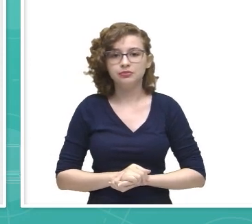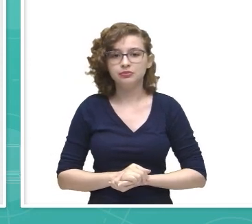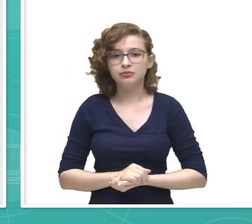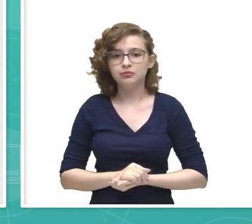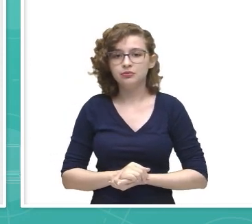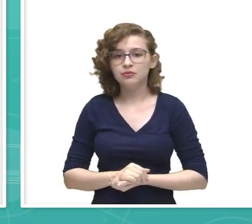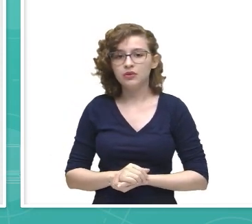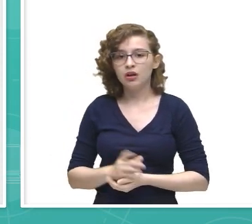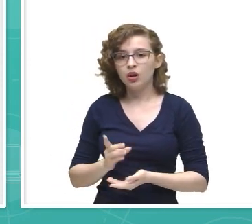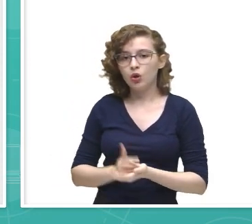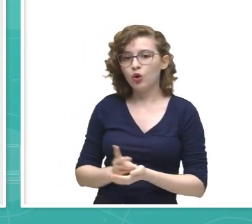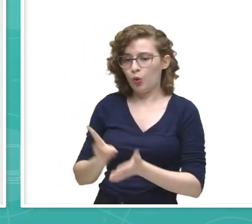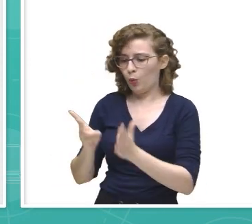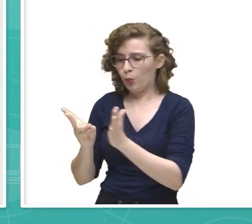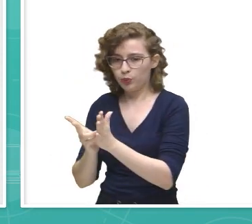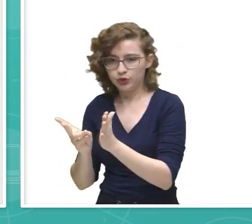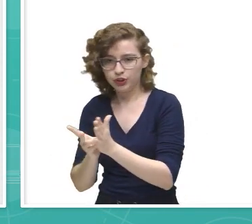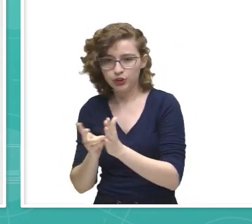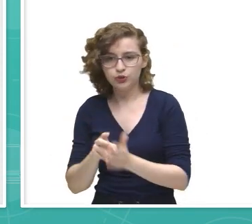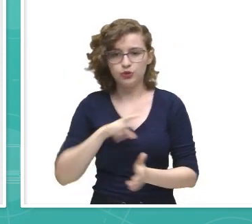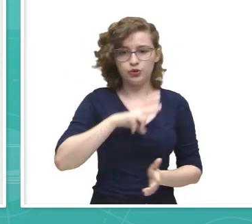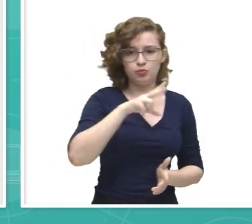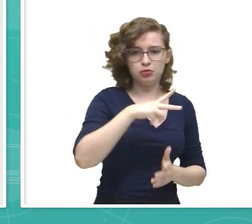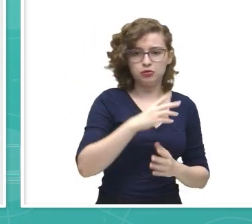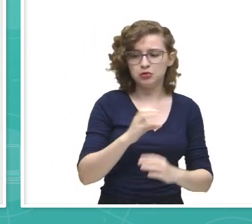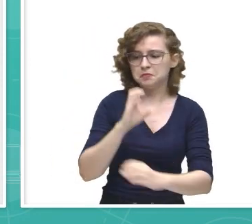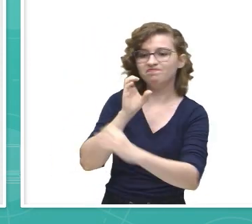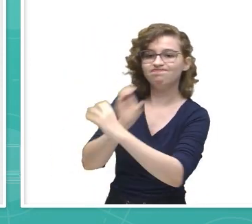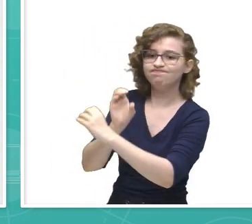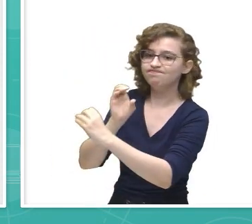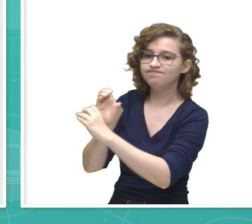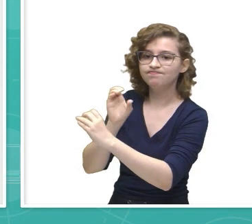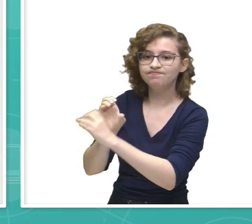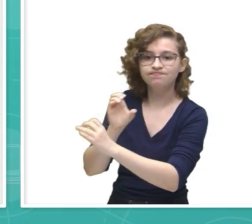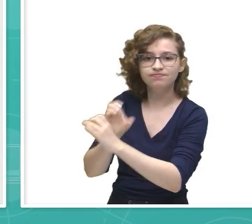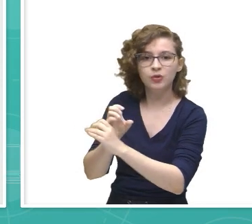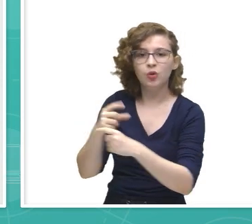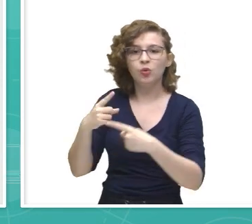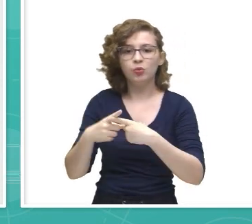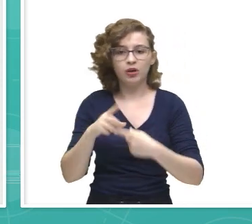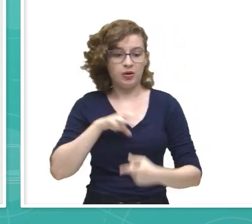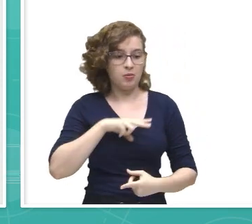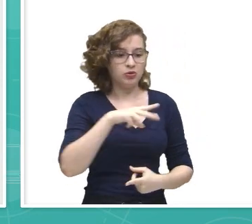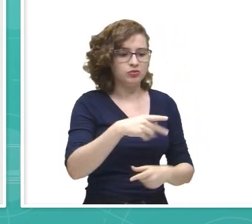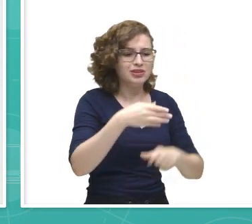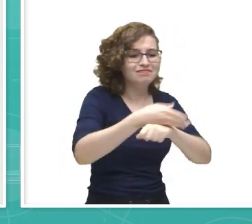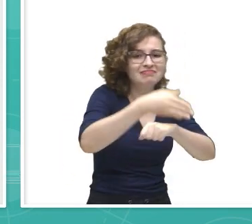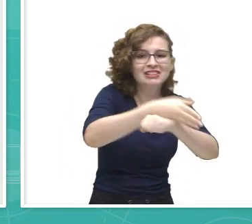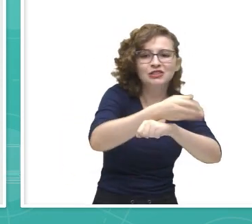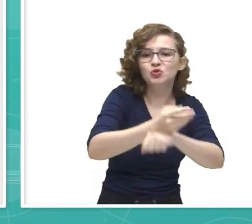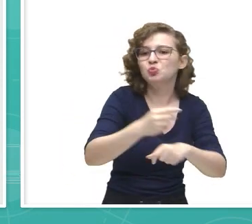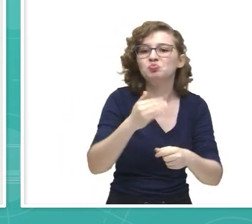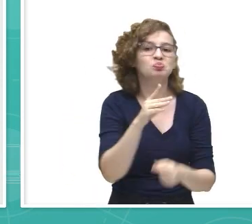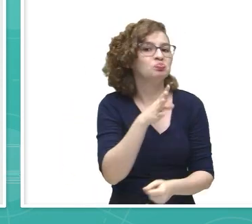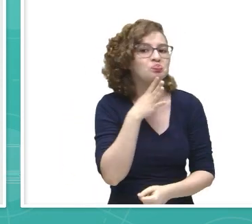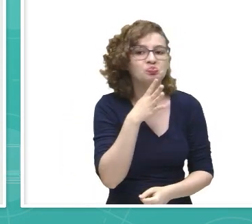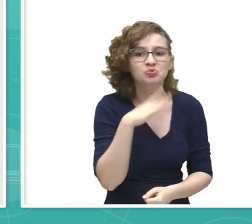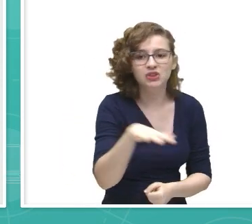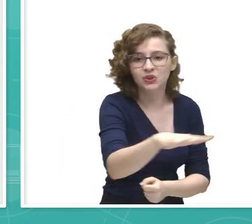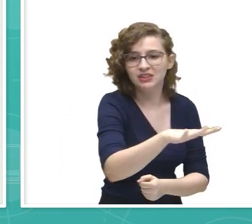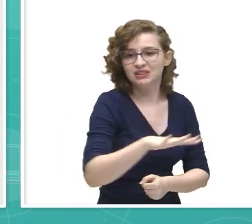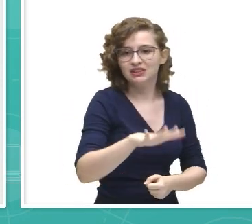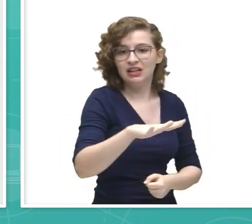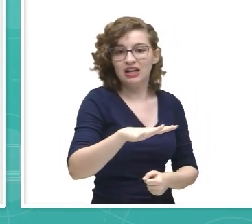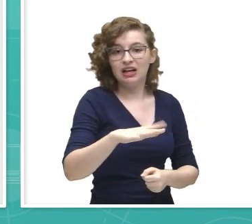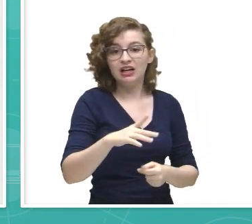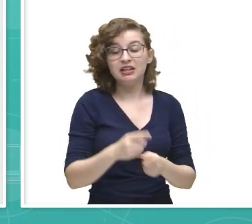ausência de comunicação entre os portugueses e os povos indígenas e a dificuldade de acesso ao interior do continente, face ao